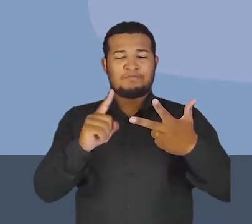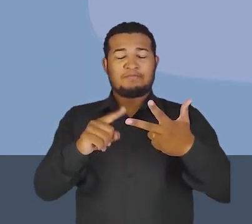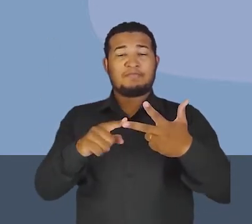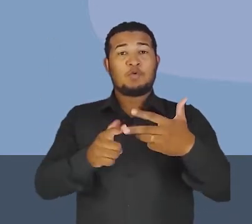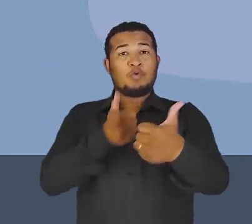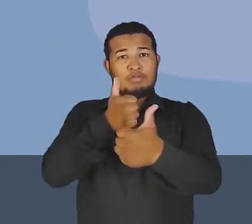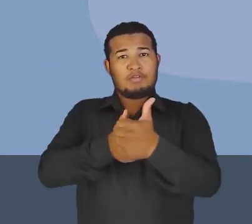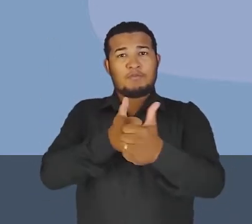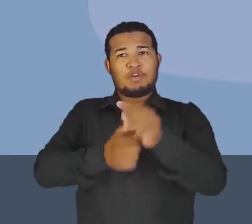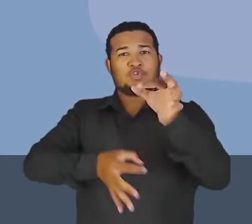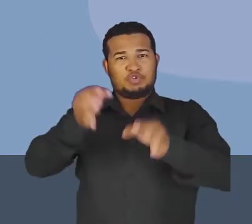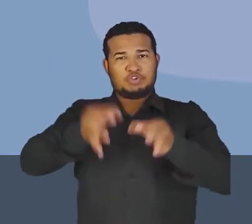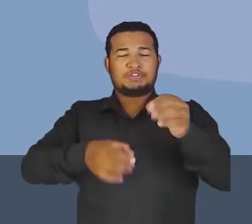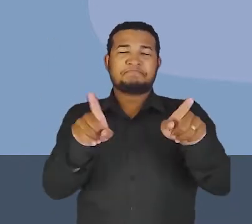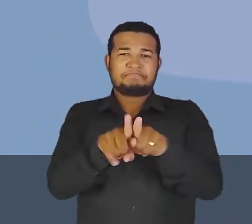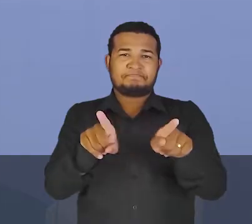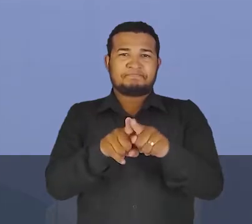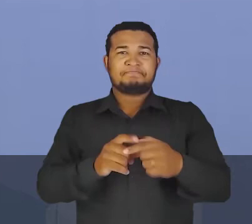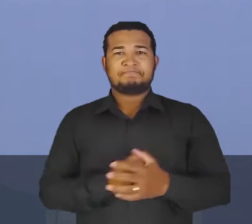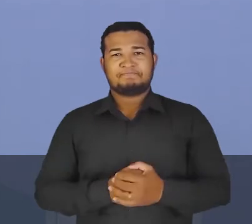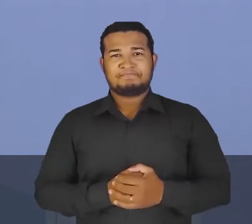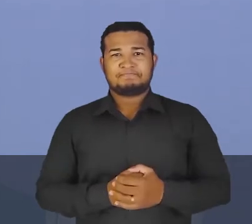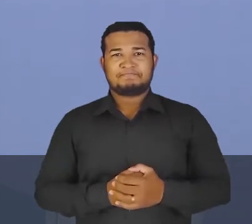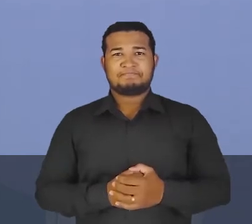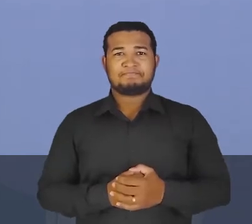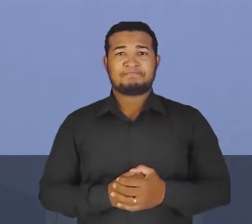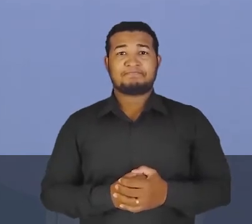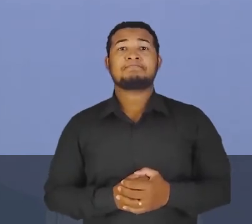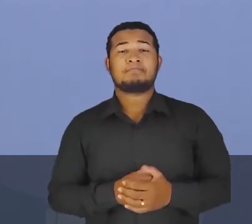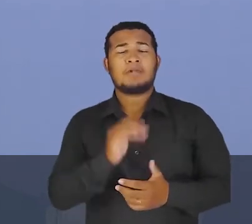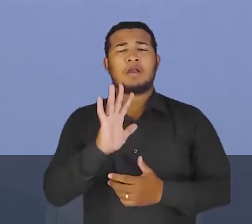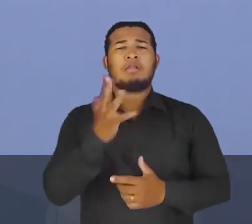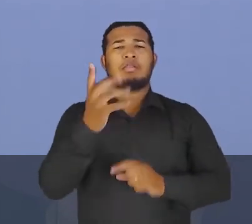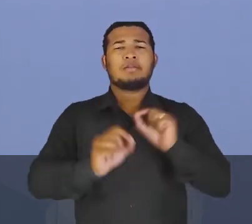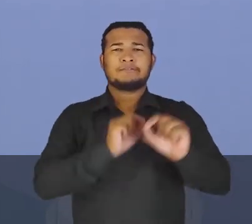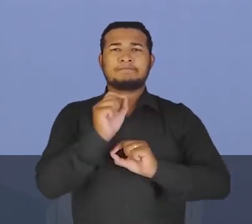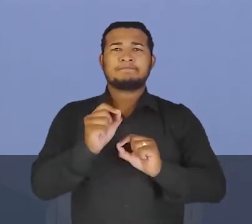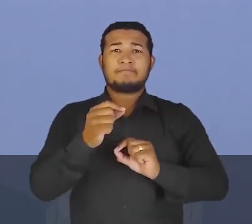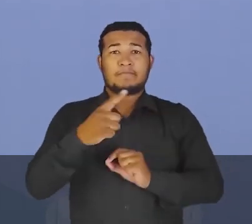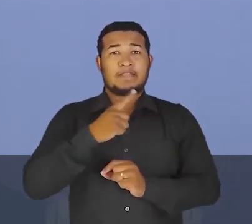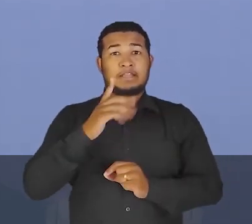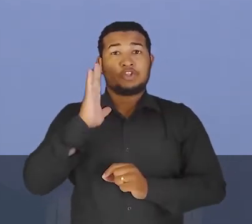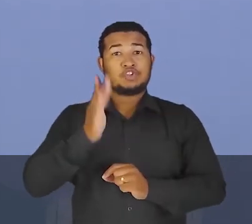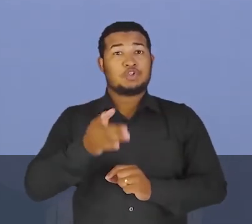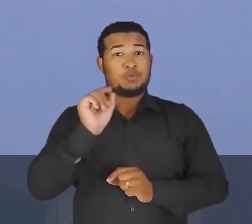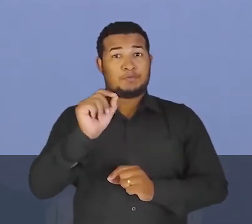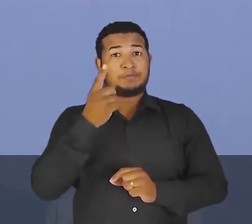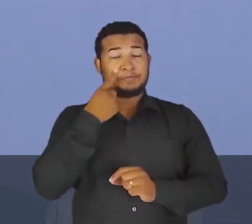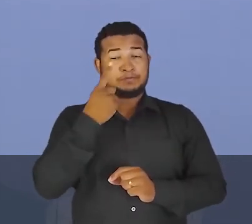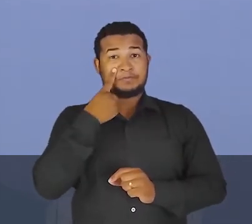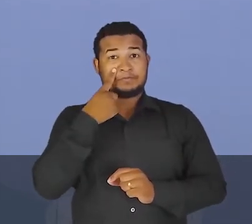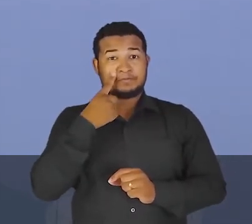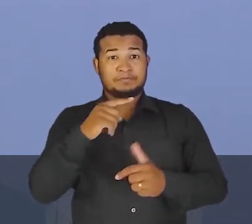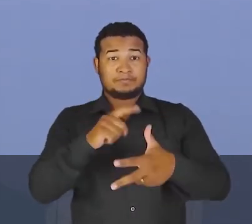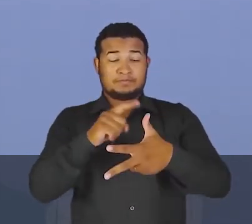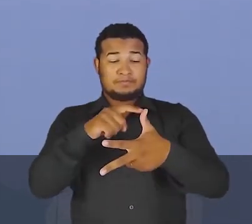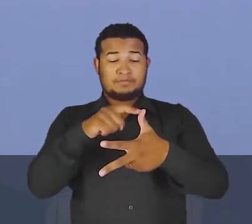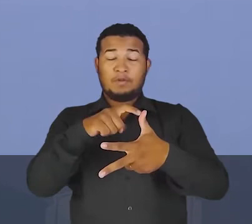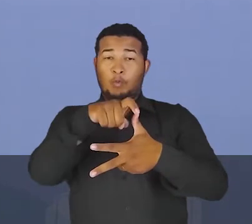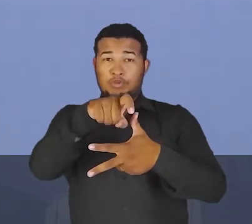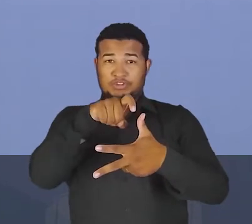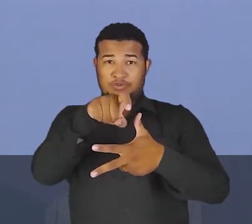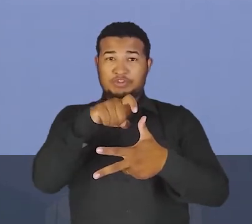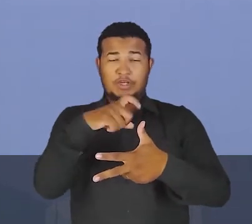no Poder Judiciário. Pode voltar. Aí o que acontece? A gente tem o seguinte, o Poder Executivo, dentro